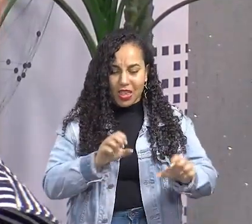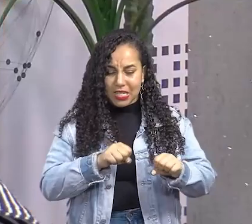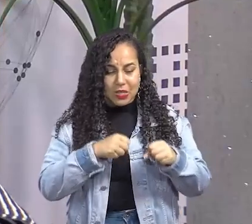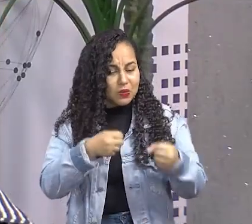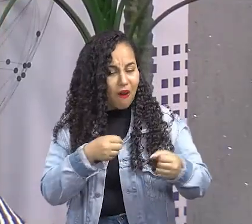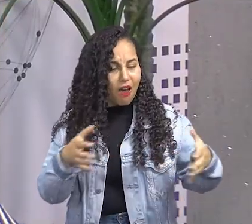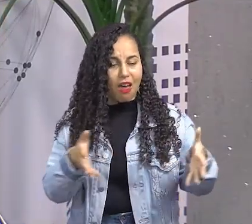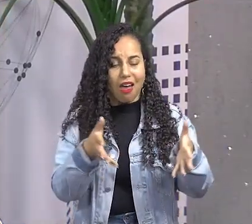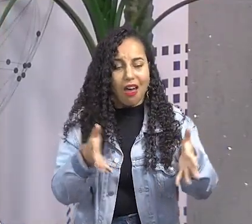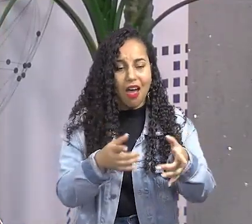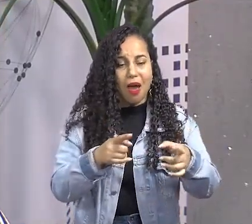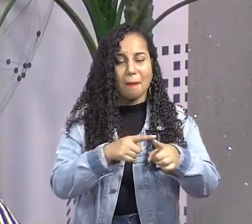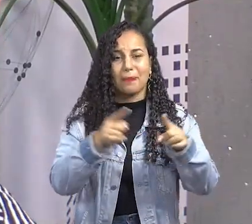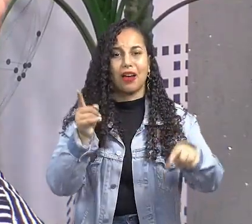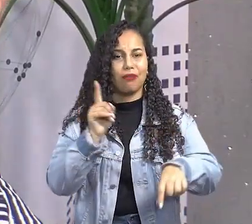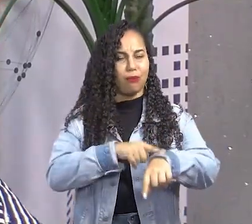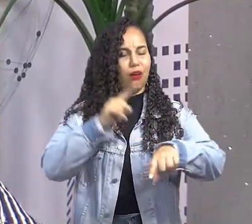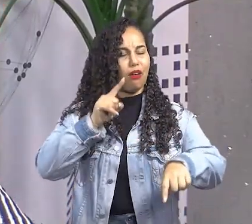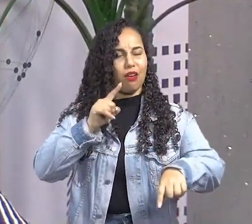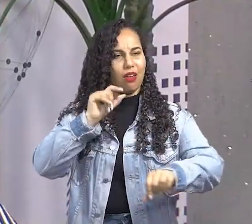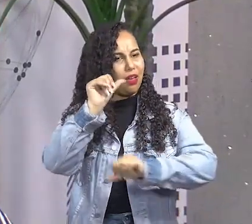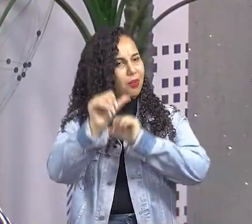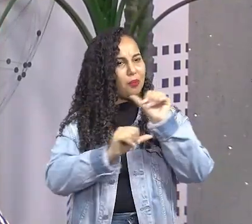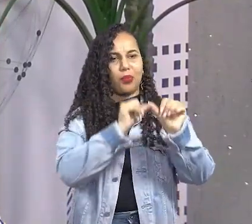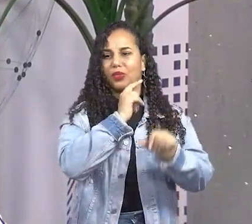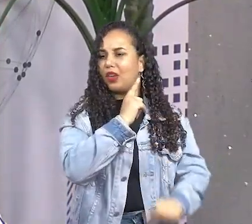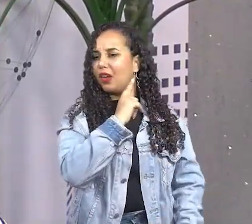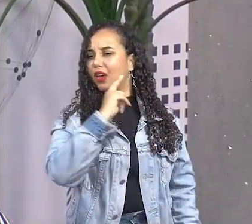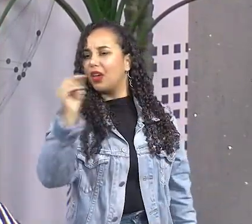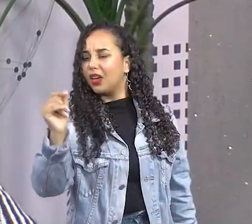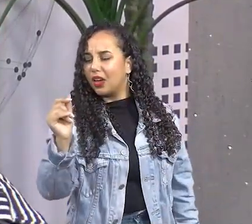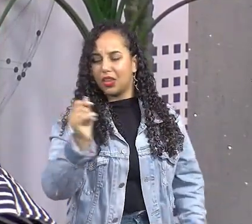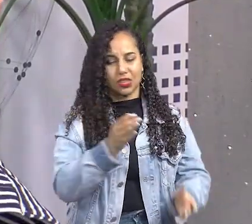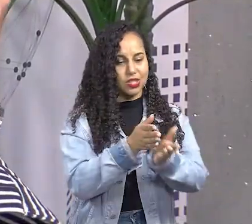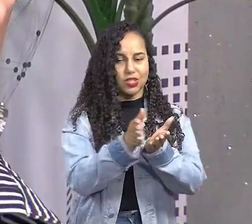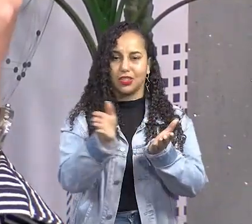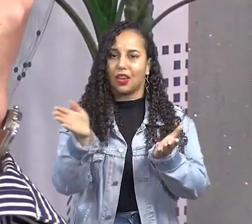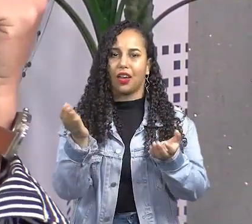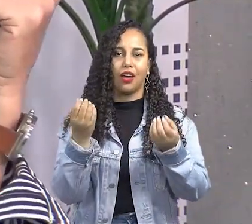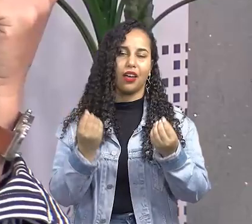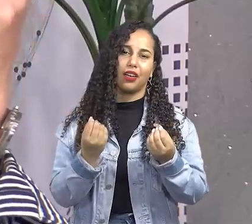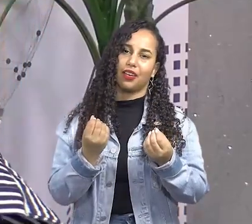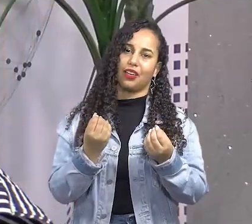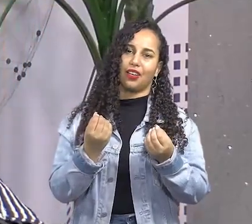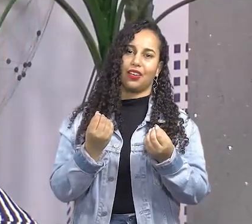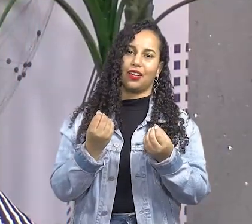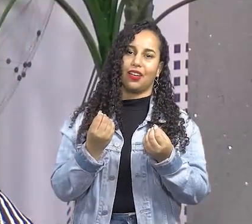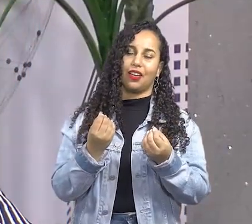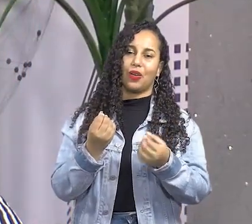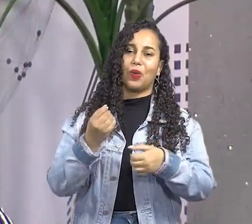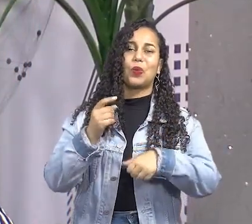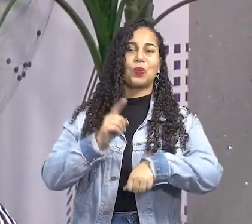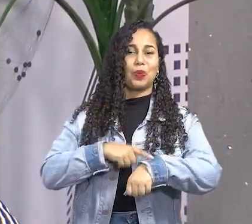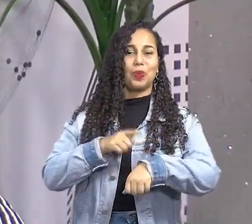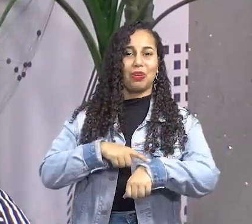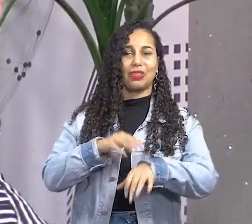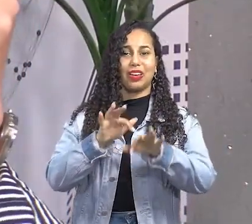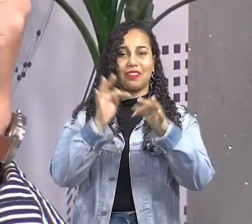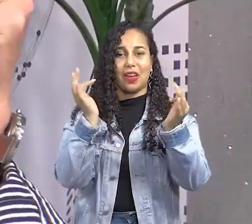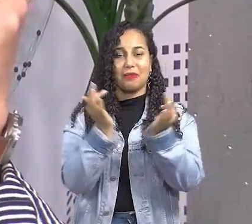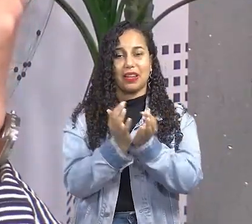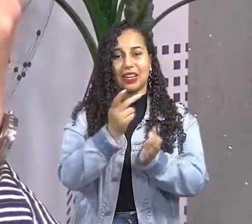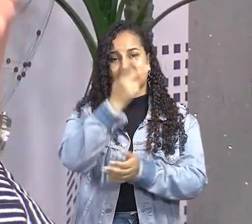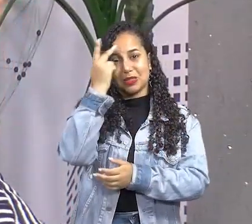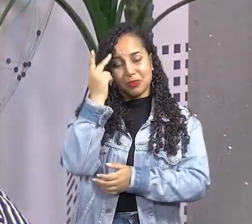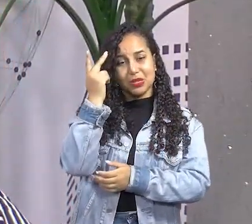de repente aquela família vai embora da casa do Senhor. Quando esta família, esta